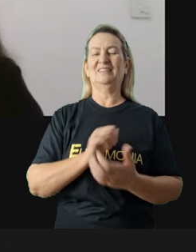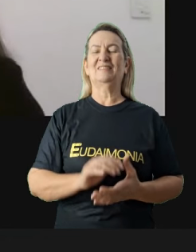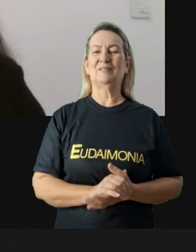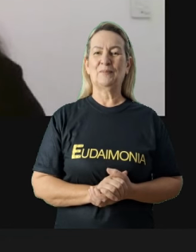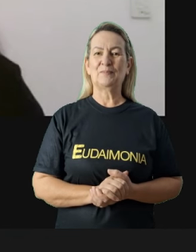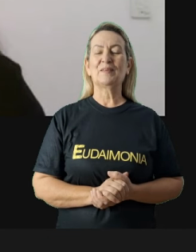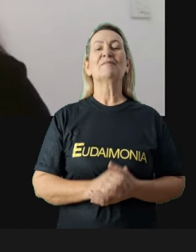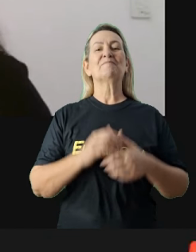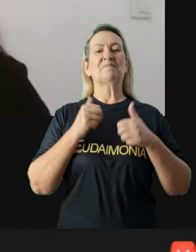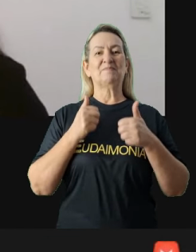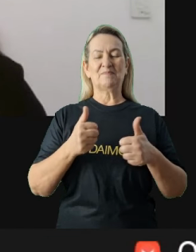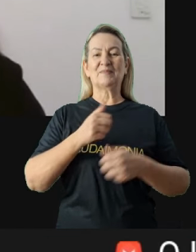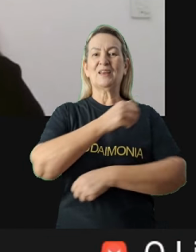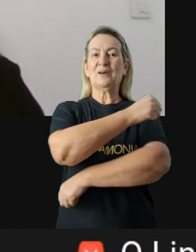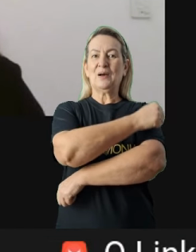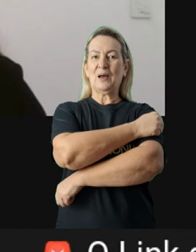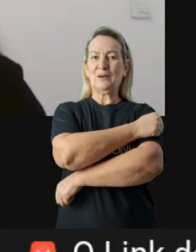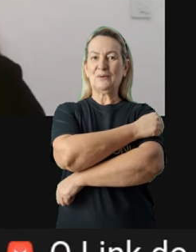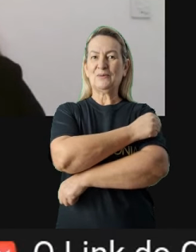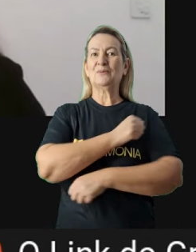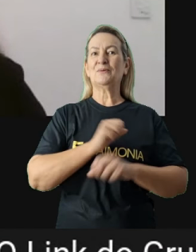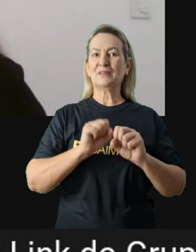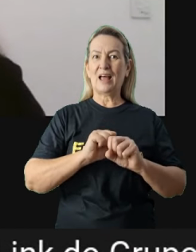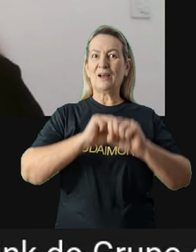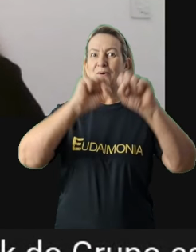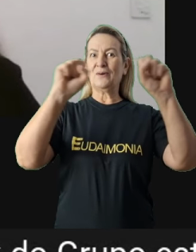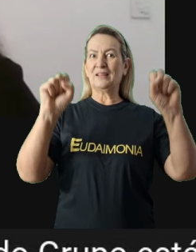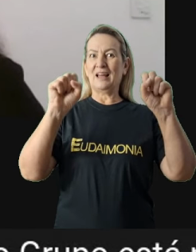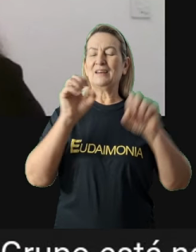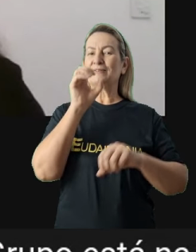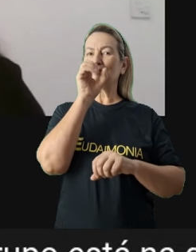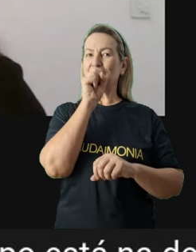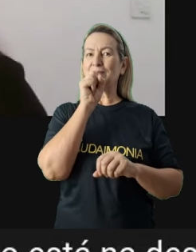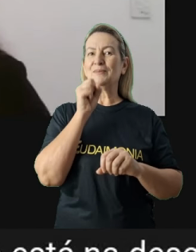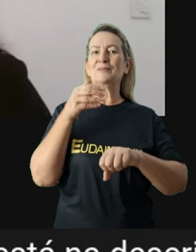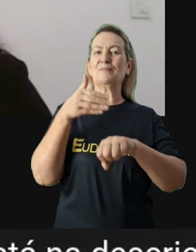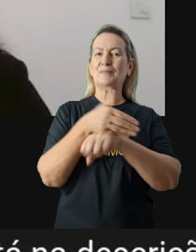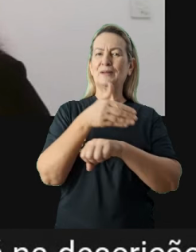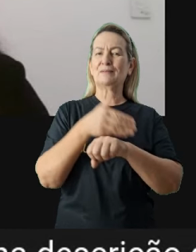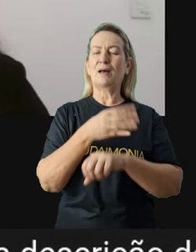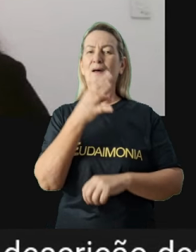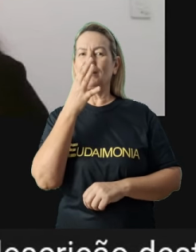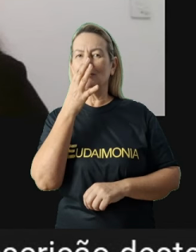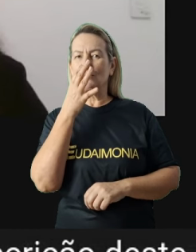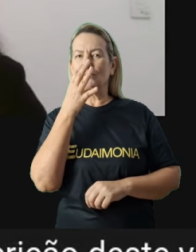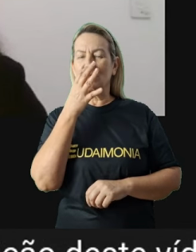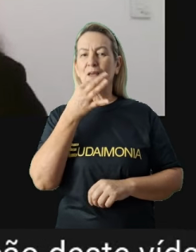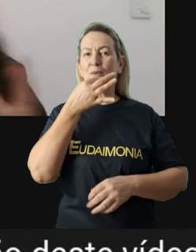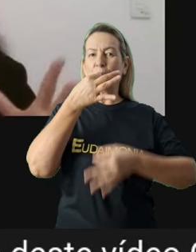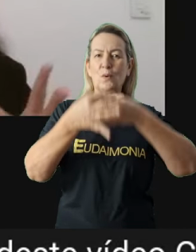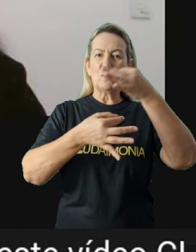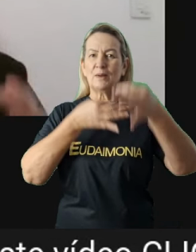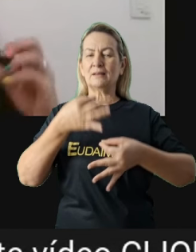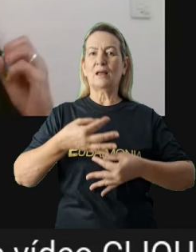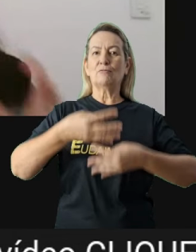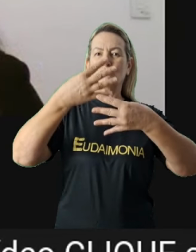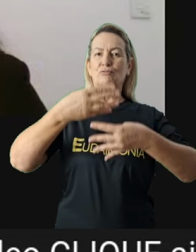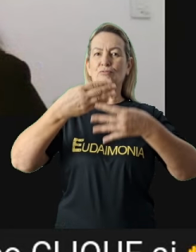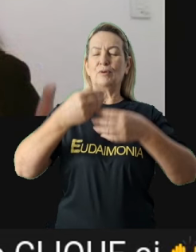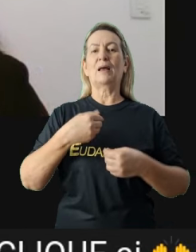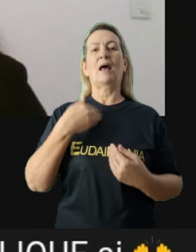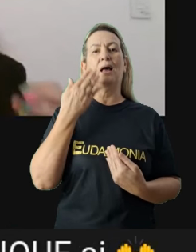professora Rosinda. A galera da Uninter em peso aí também, né? Manda um abraço, manda um tchau pra galera aí. Isso mesmo, meus alunos amados que toparam